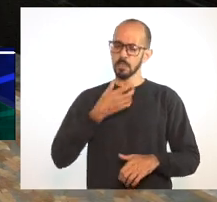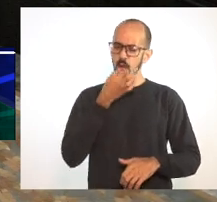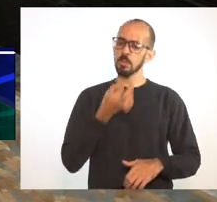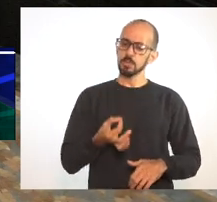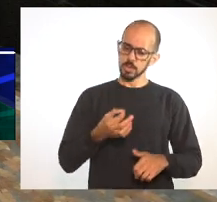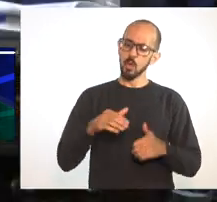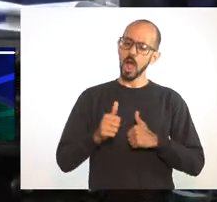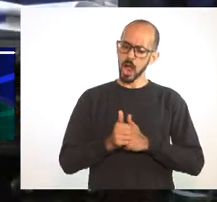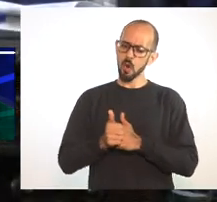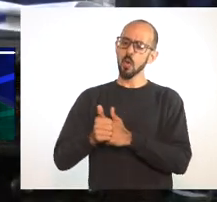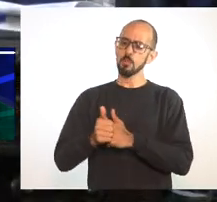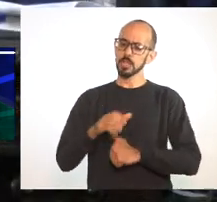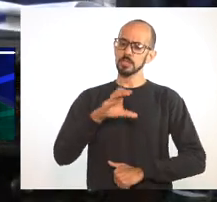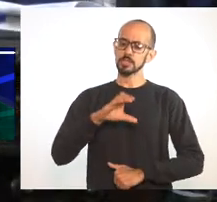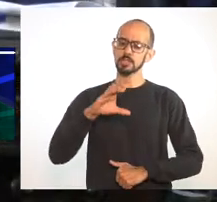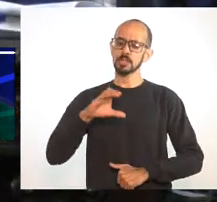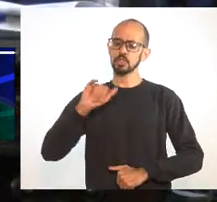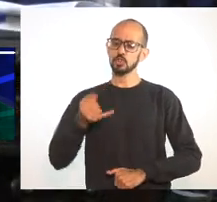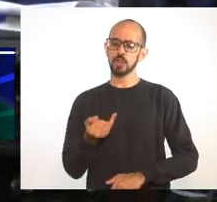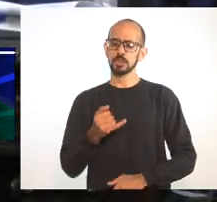CCJ.